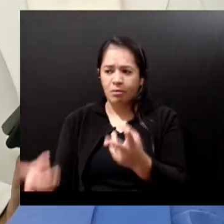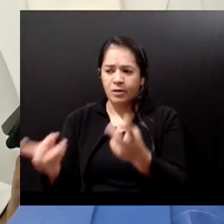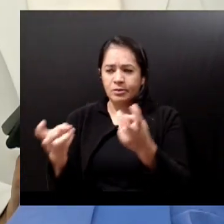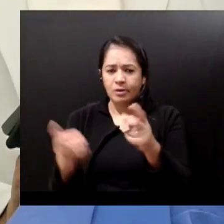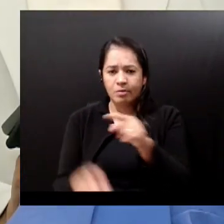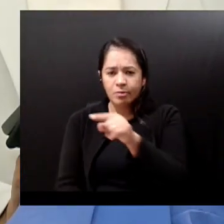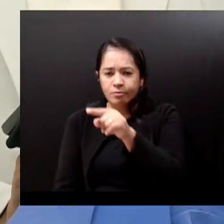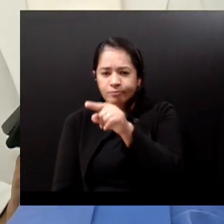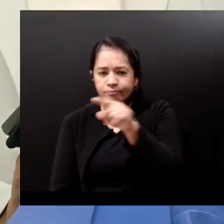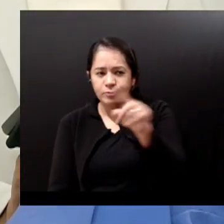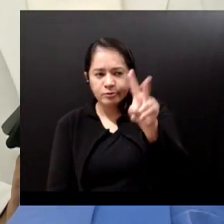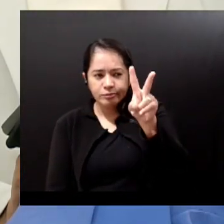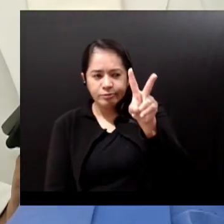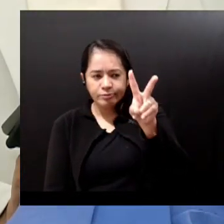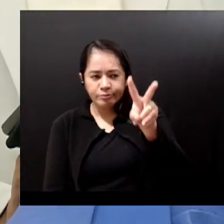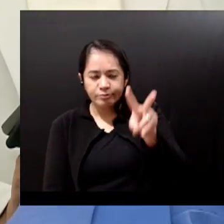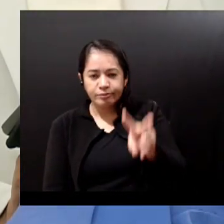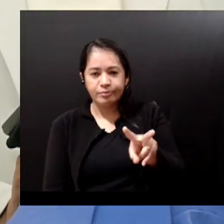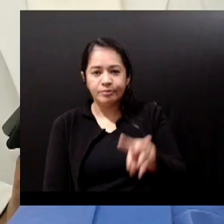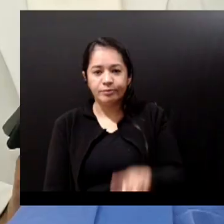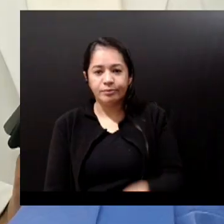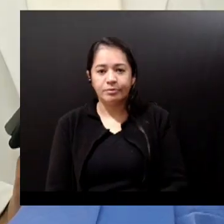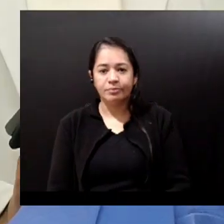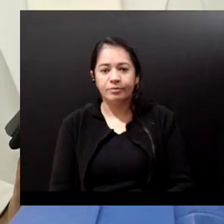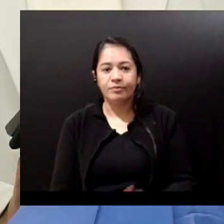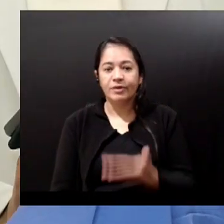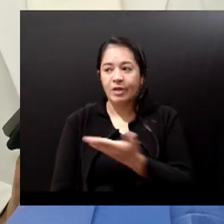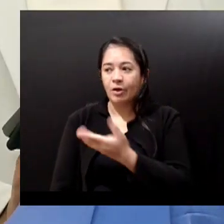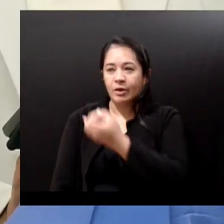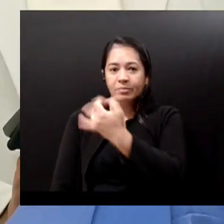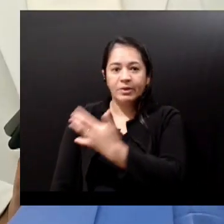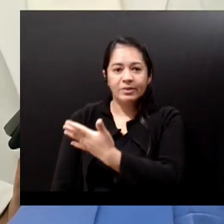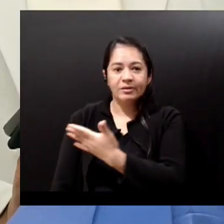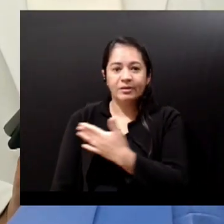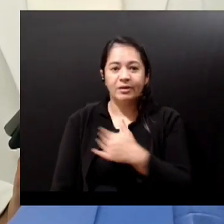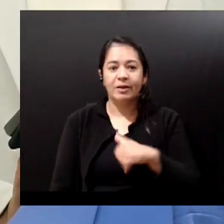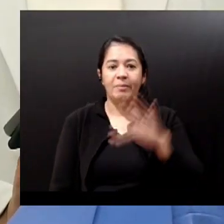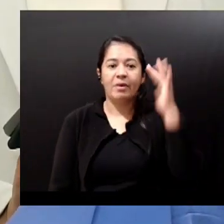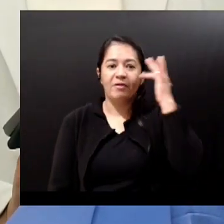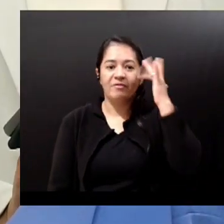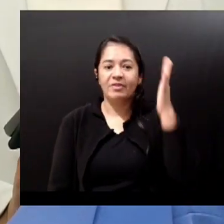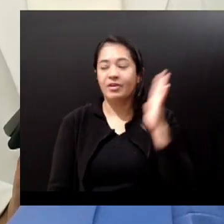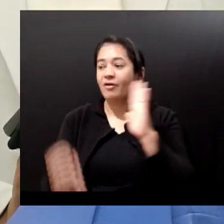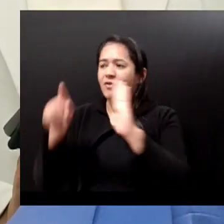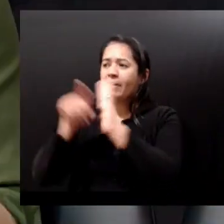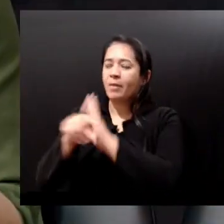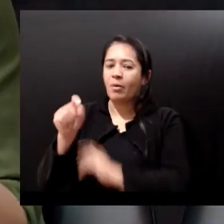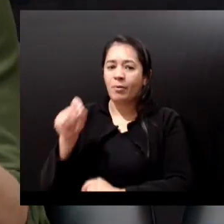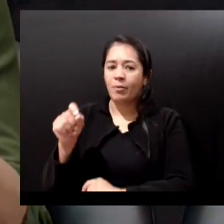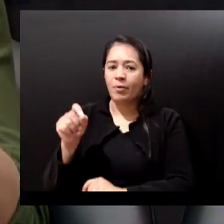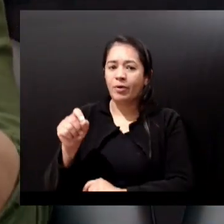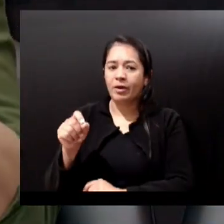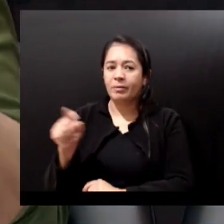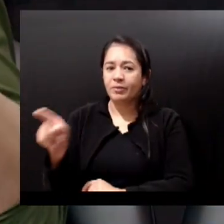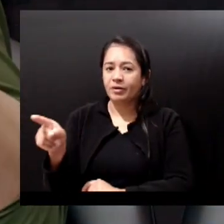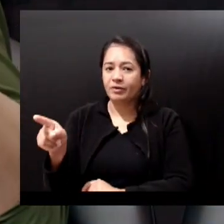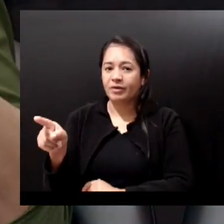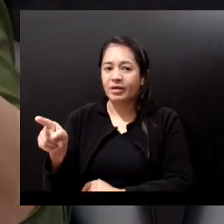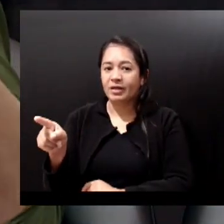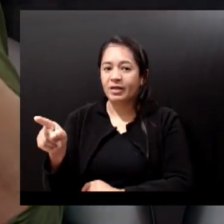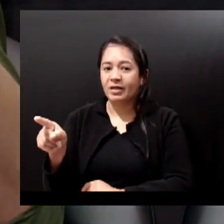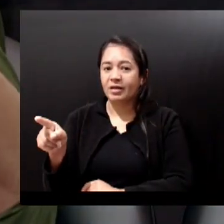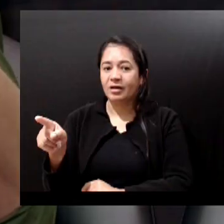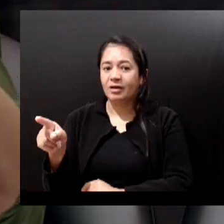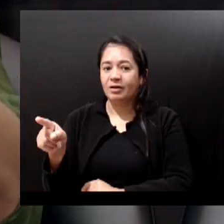E agora, com a explicação do Lucas, isso tudo vai ficando muito mais claro. Eu até queria te fazer uma pergunta, Lucas? inclusive, que talvez para você, inclusive, a questão da roupa.